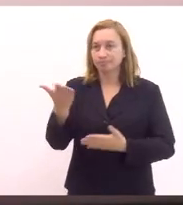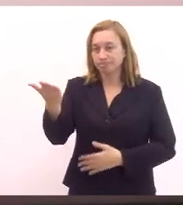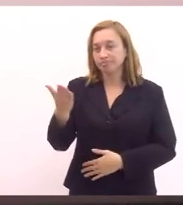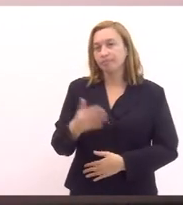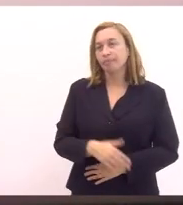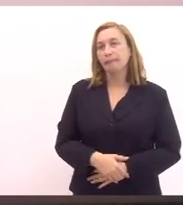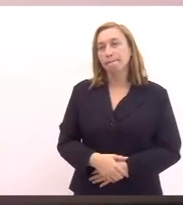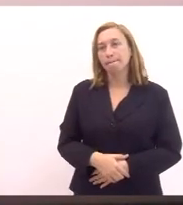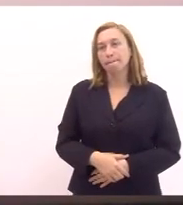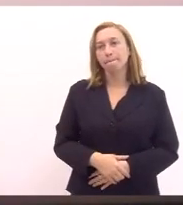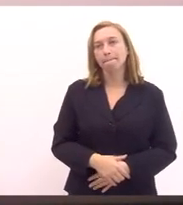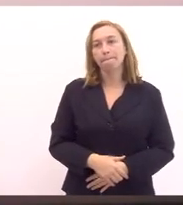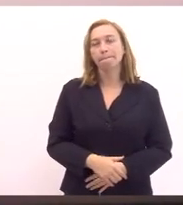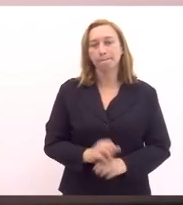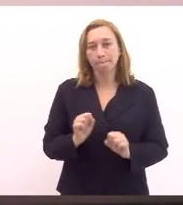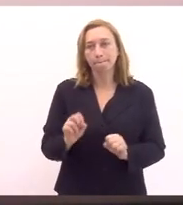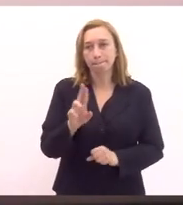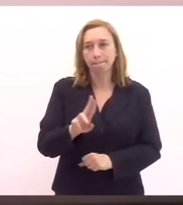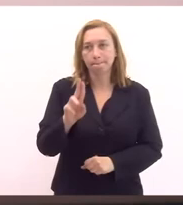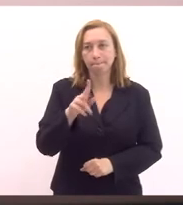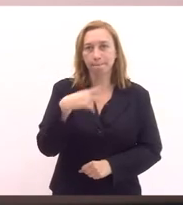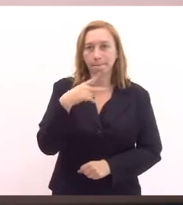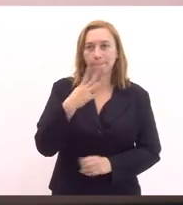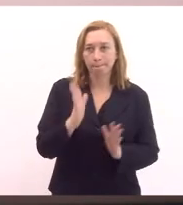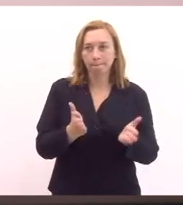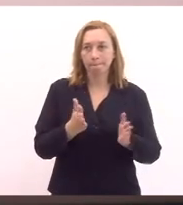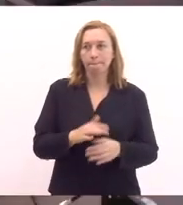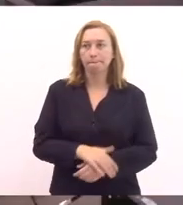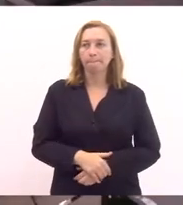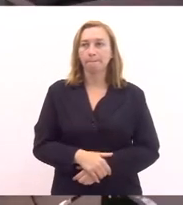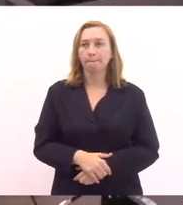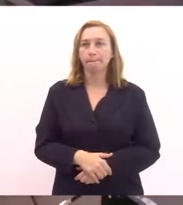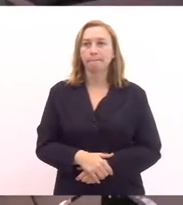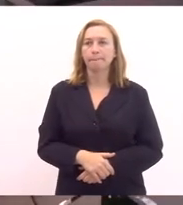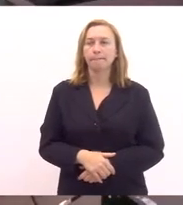você pode ter uso da palavra agora